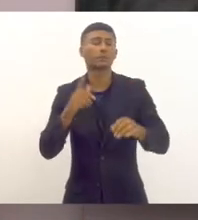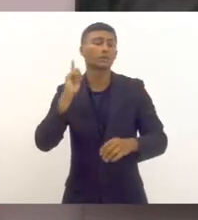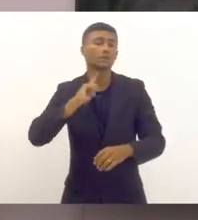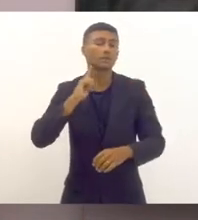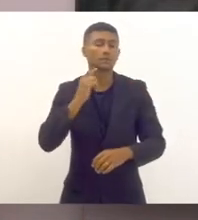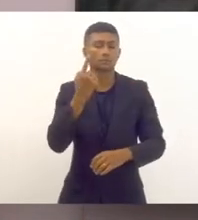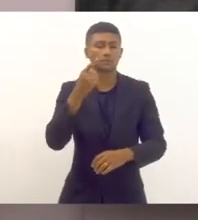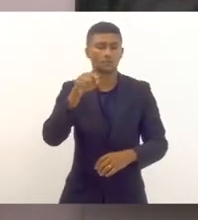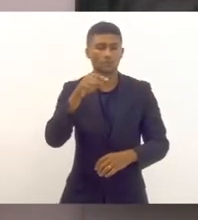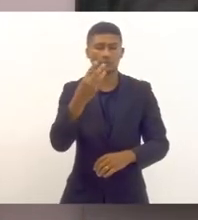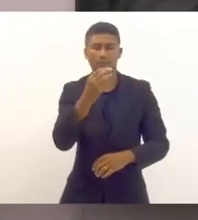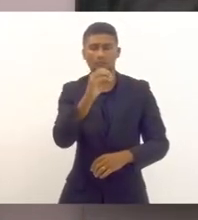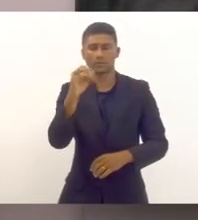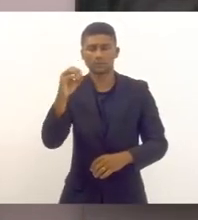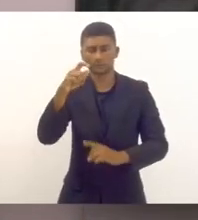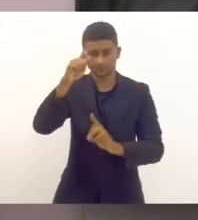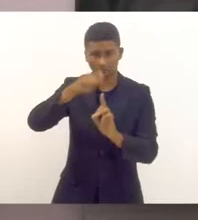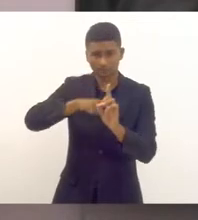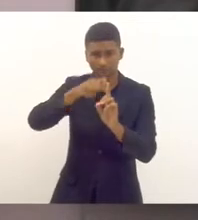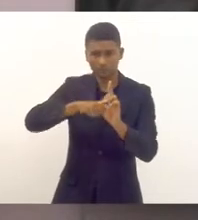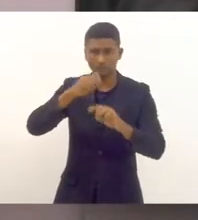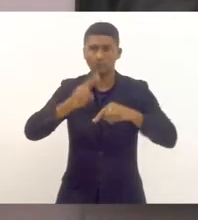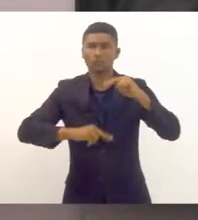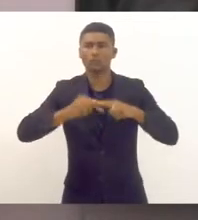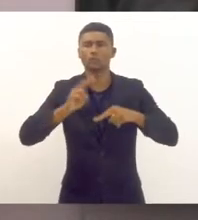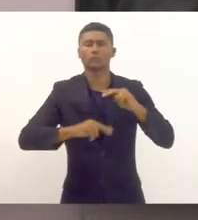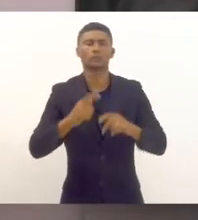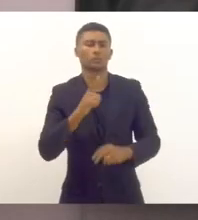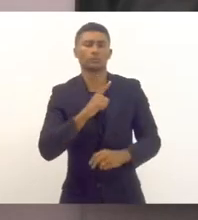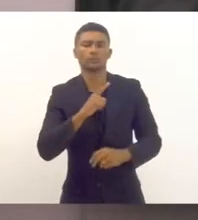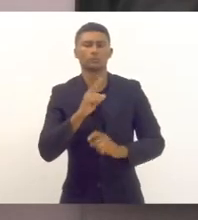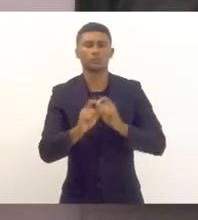1.300. E em mês de junho, nós tivemos